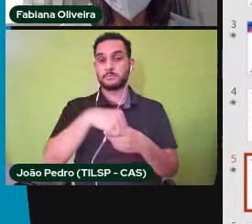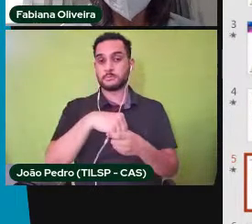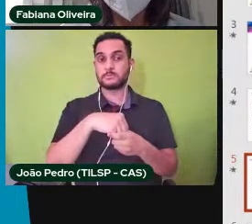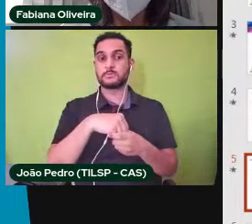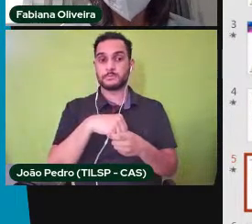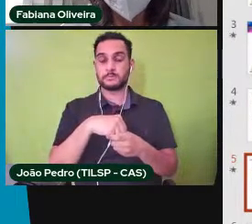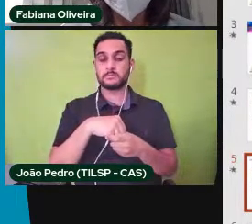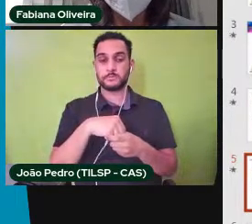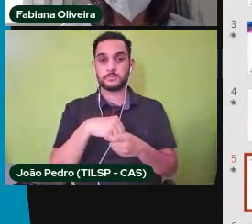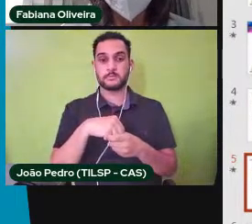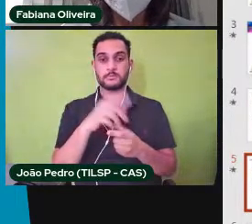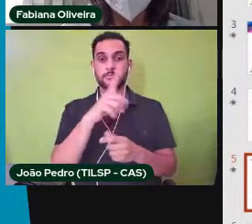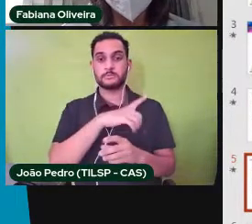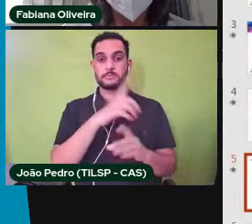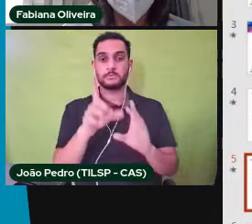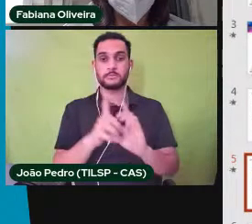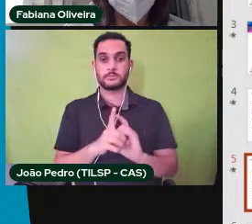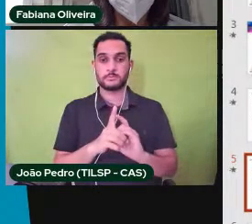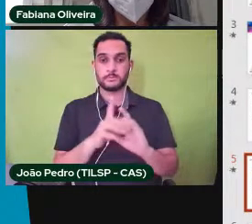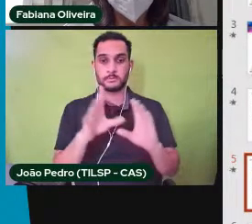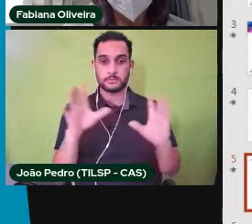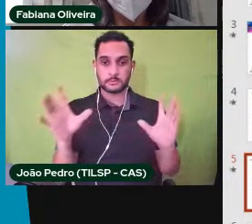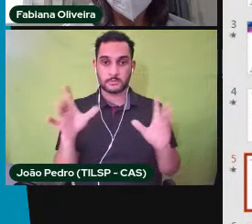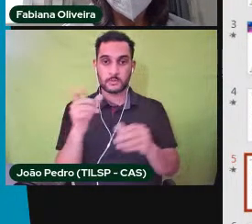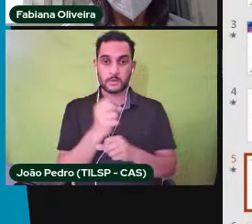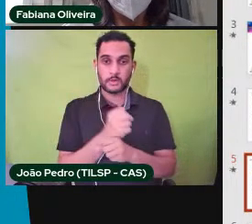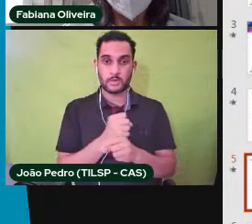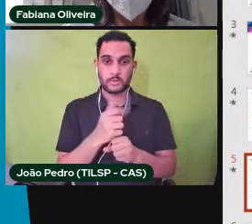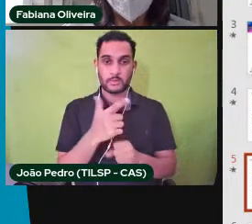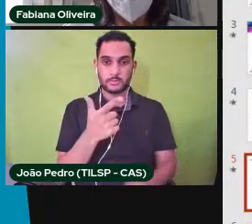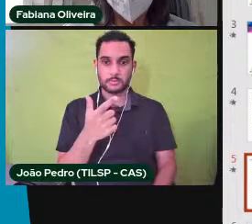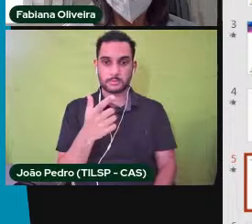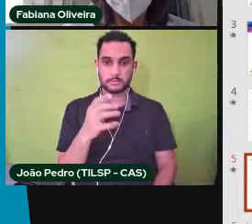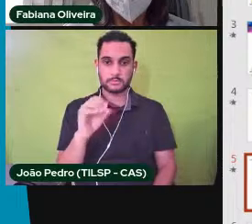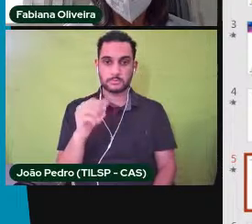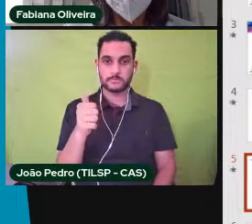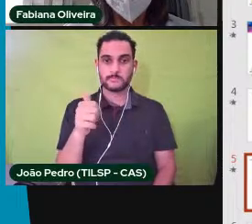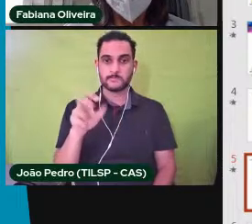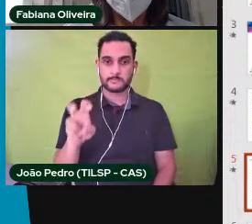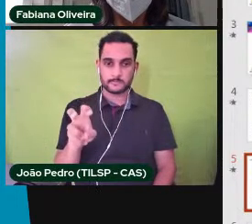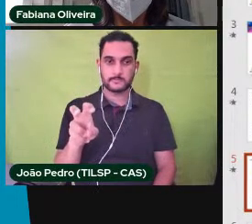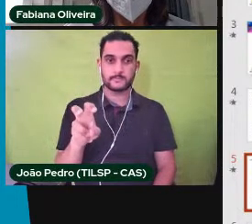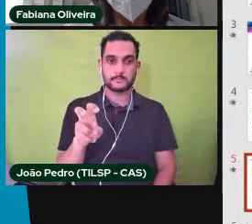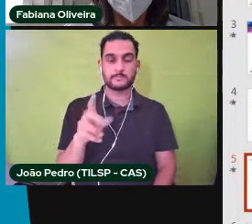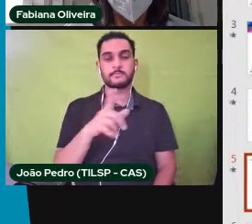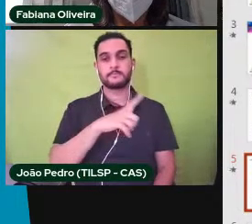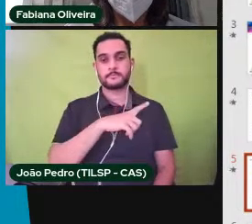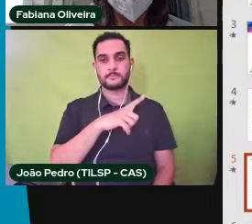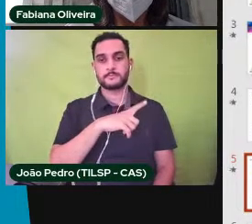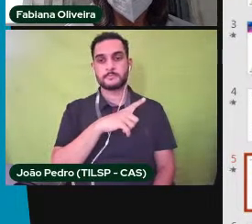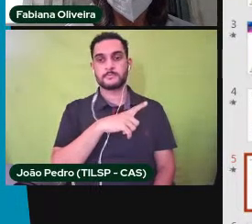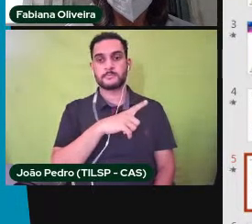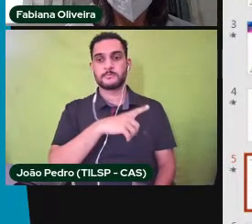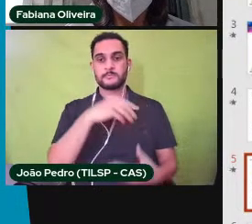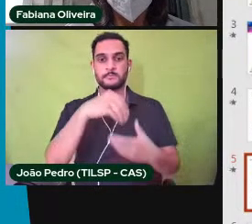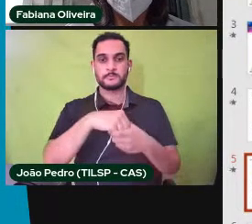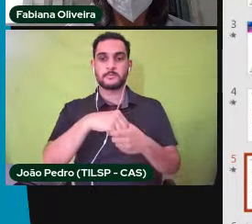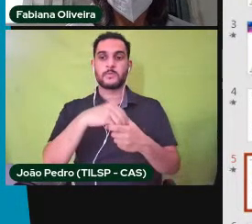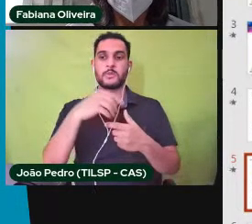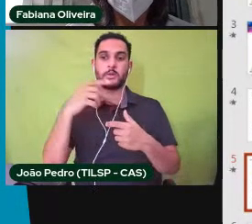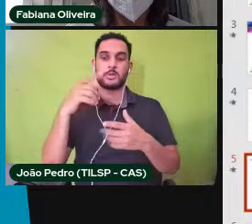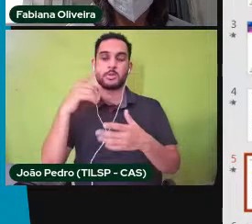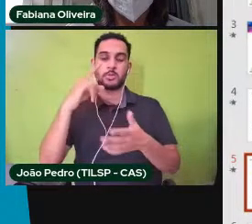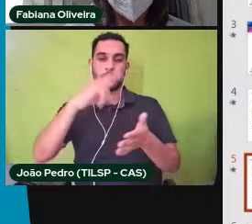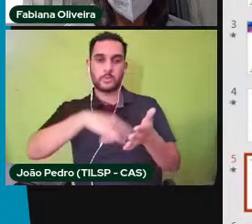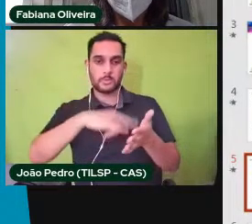meio da Declaração de Incheon de 2015, que faz parte desse documento, dessa discussão e